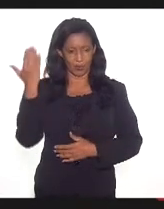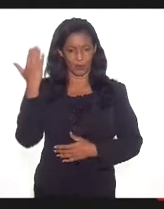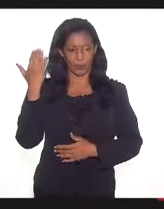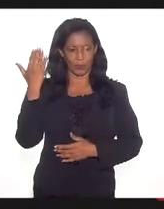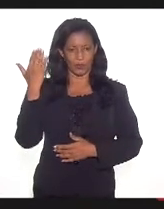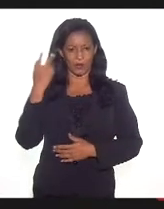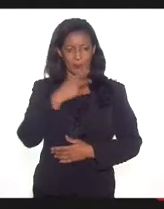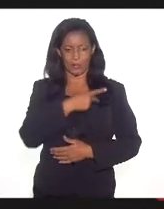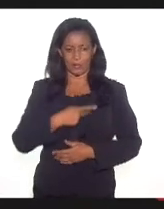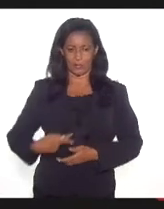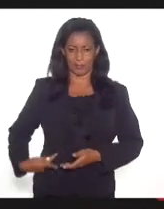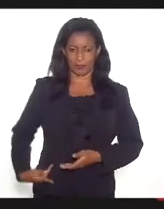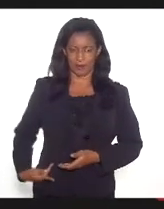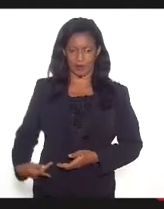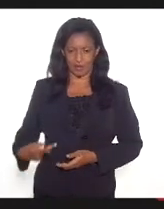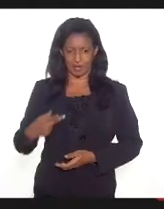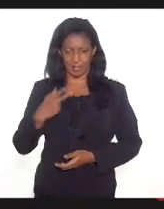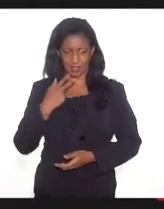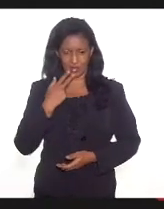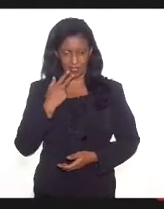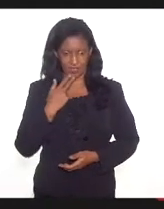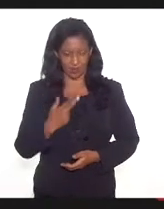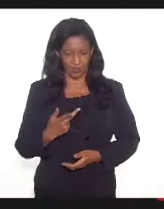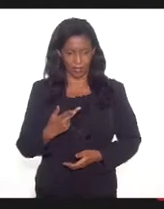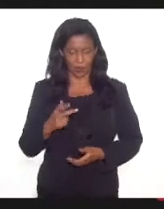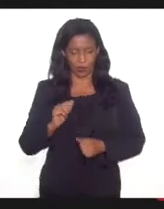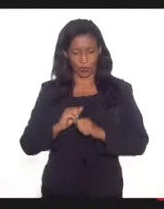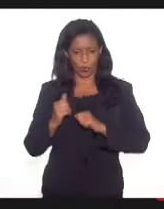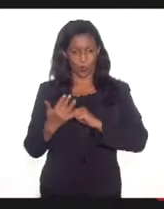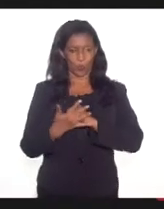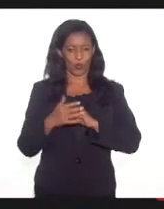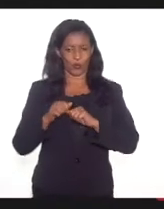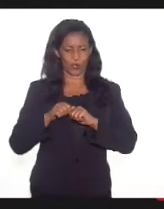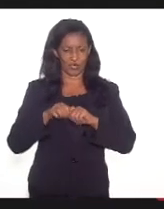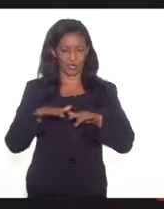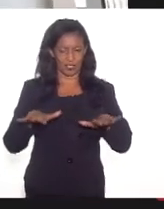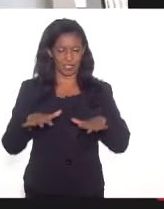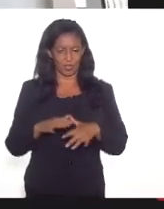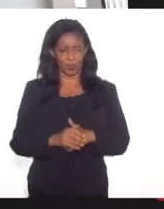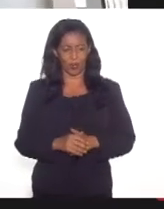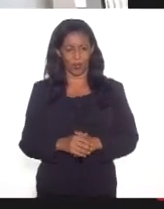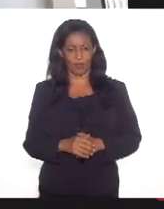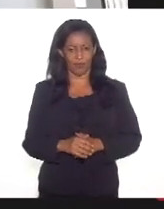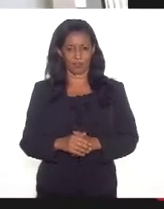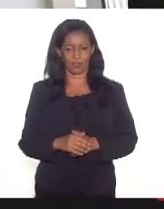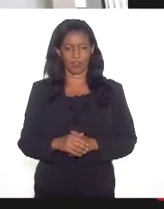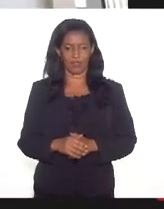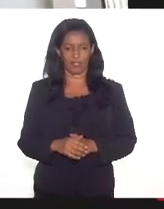diz que ele estava com a covid ele estava por duas semanas e estava lá